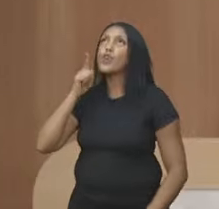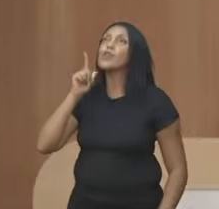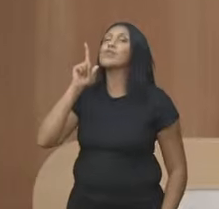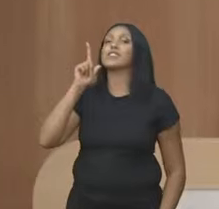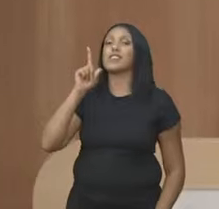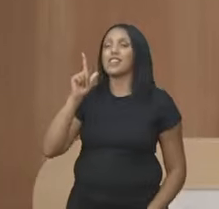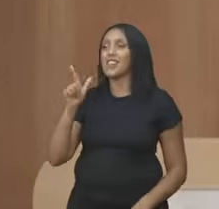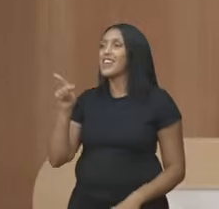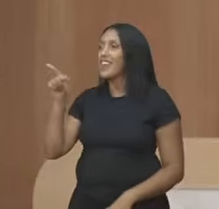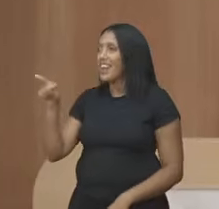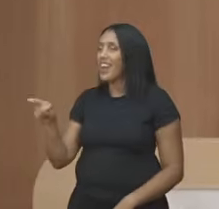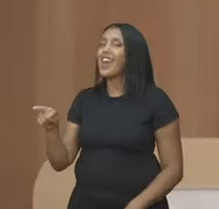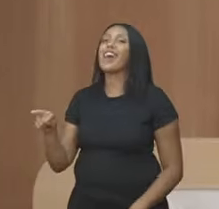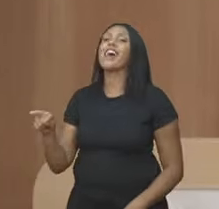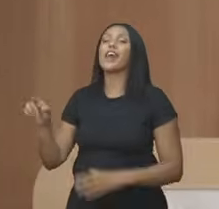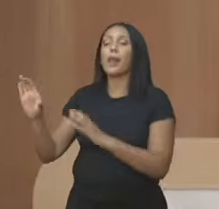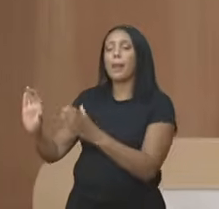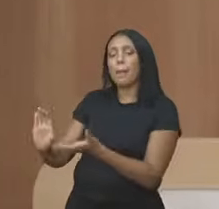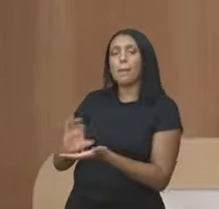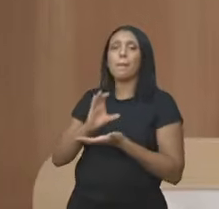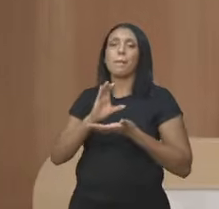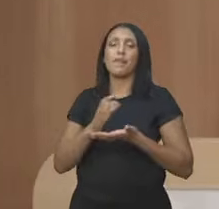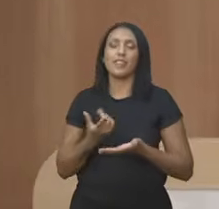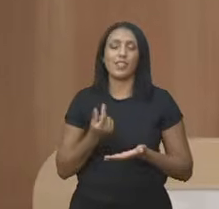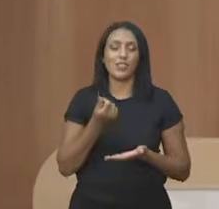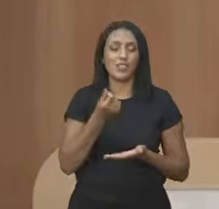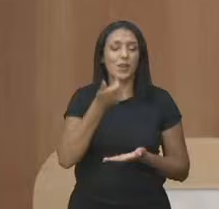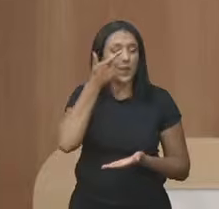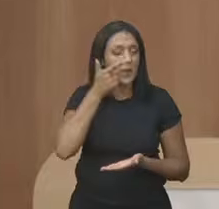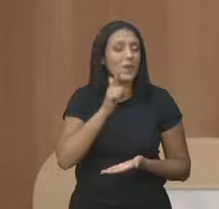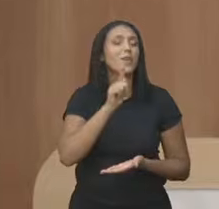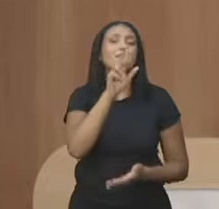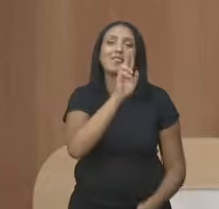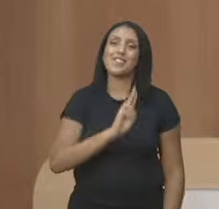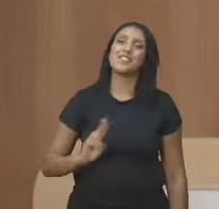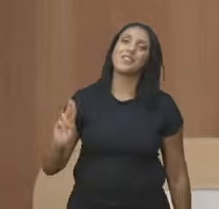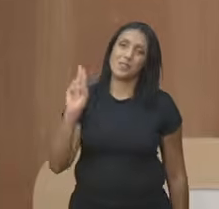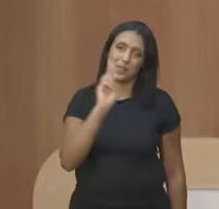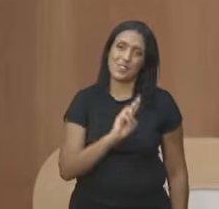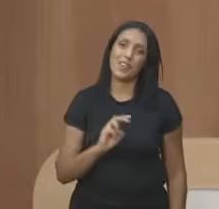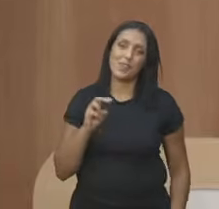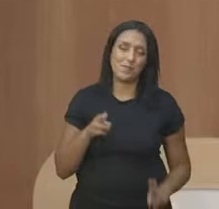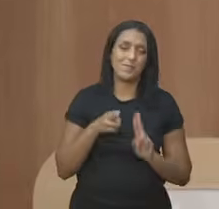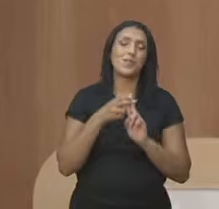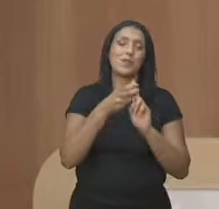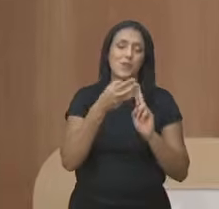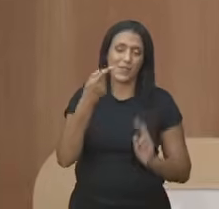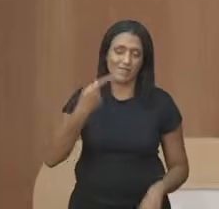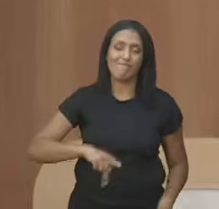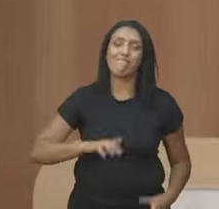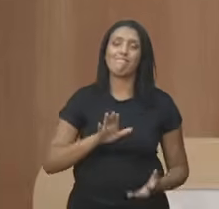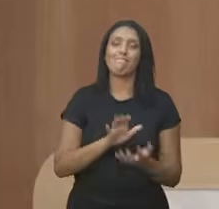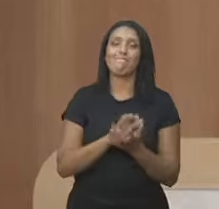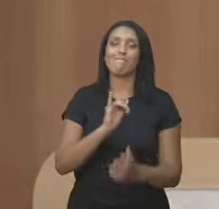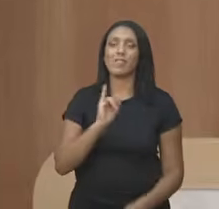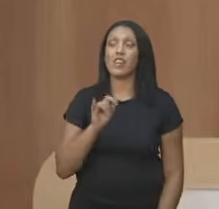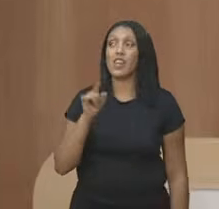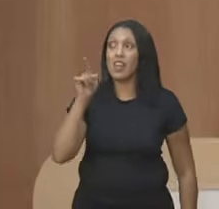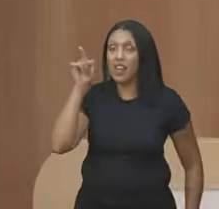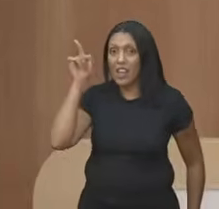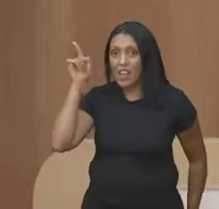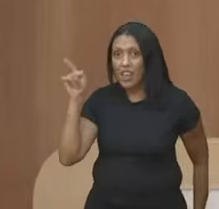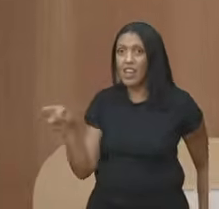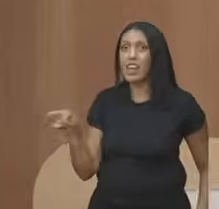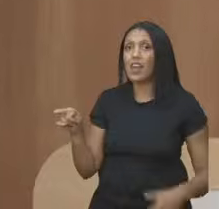uma gestão muito boa da saúde a nível nacional, e ele ouviu a demanda, se